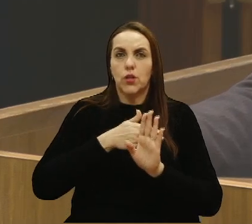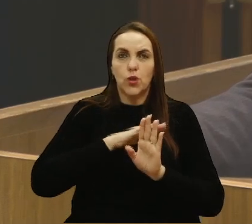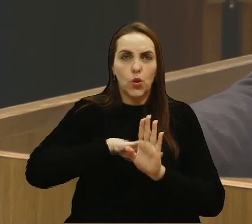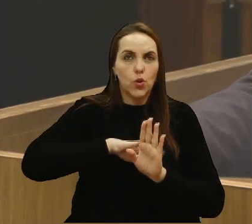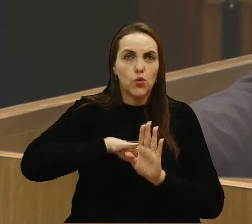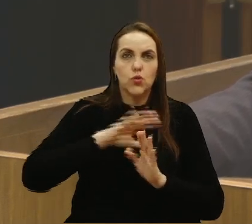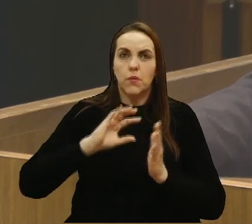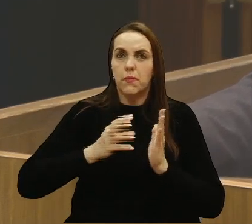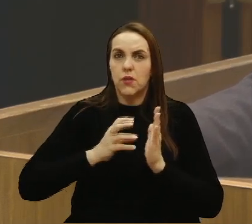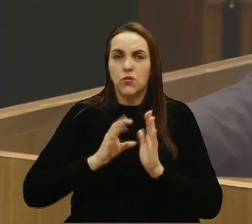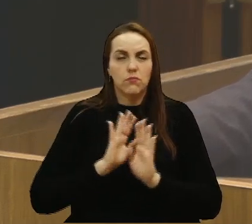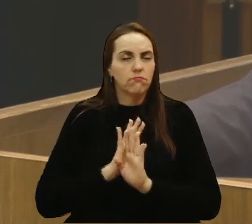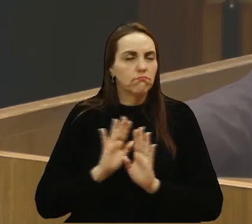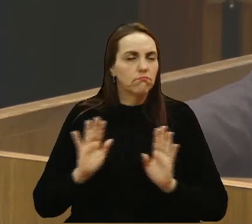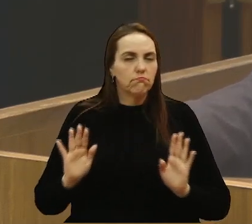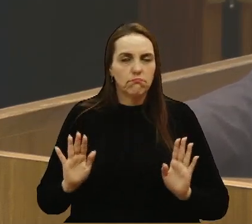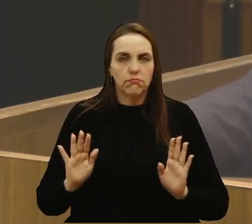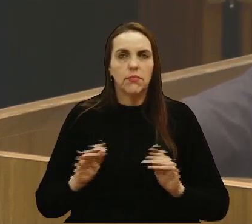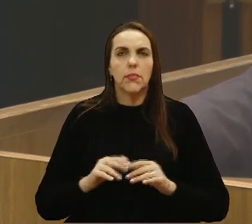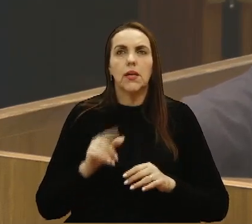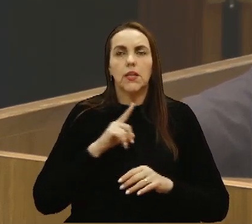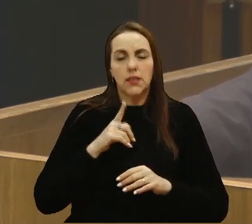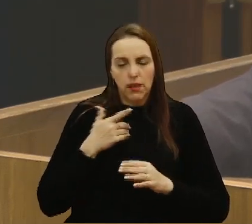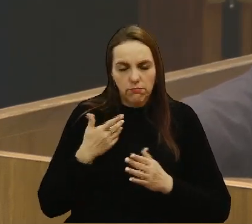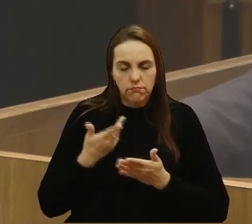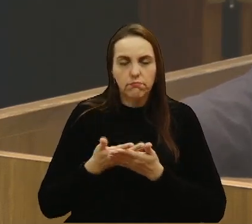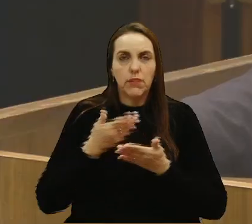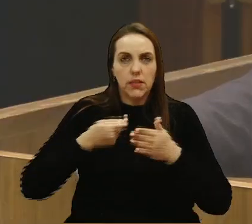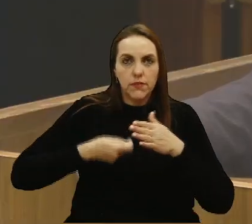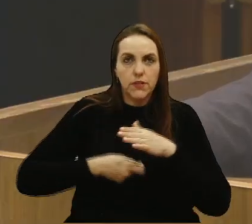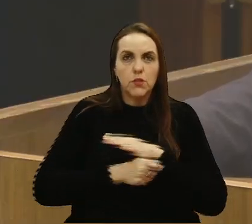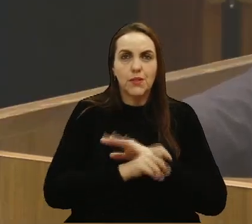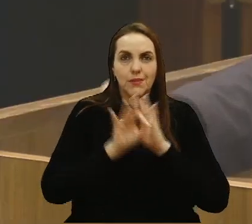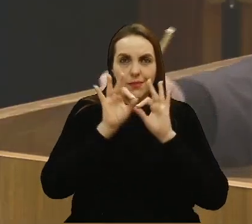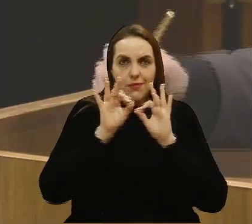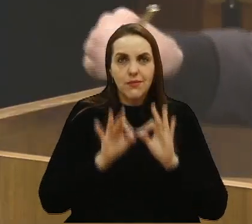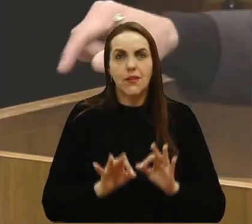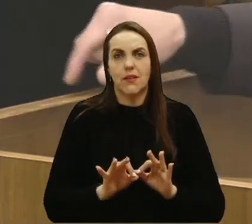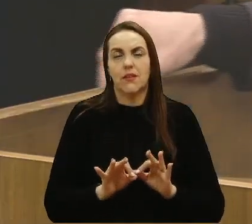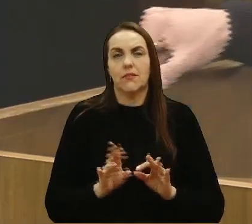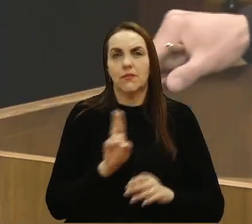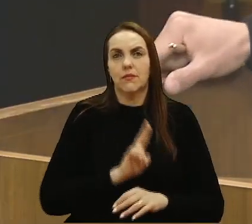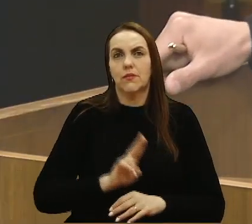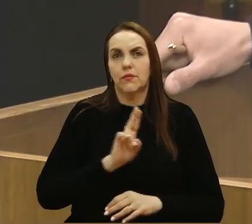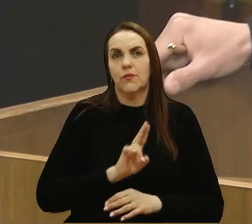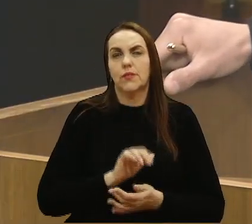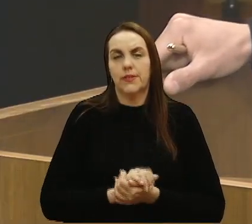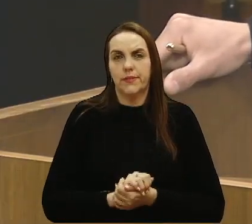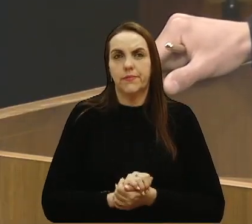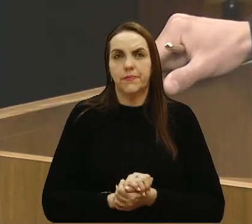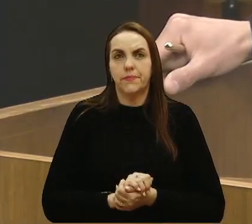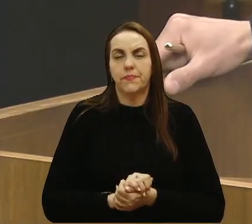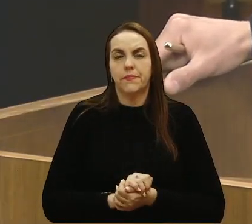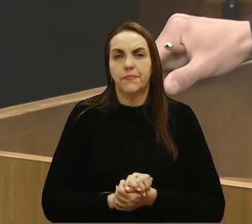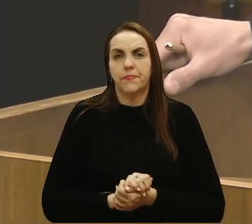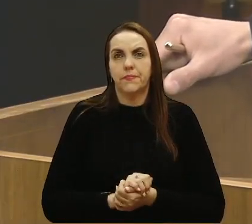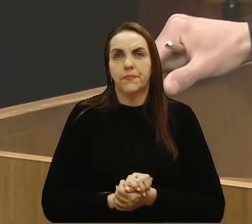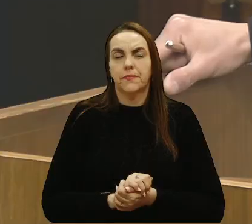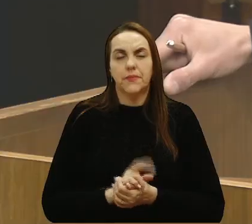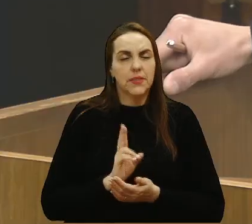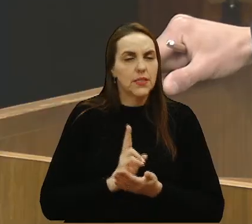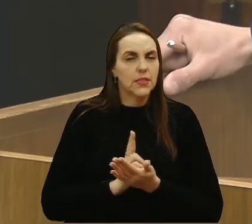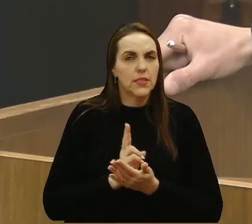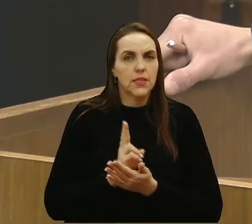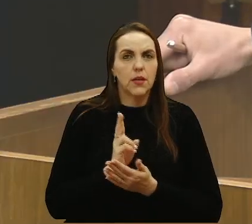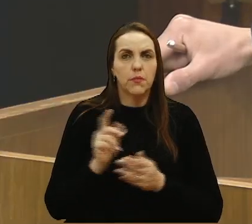partidária, sejam colocados, sejam estabelecidos e que sejam